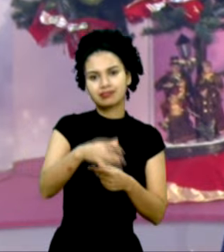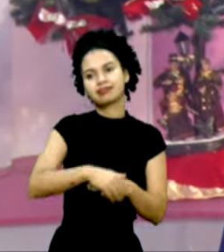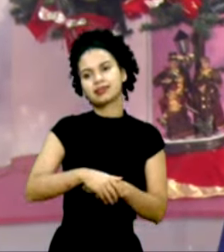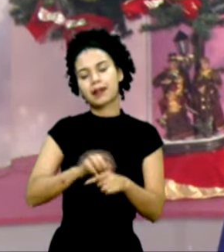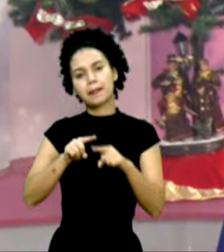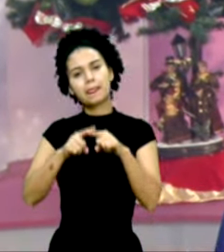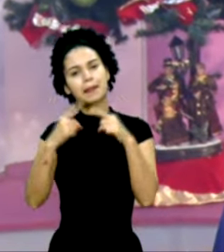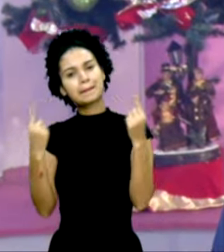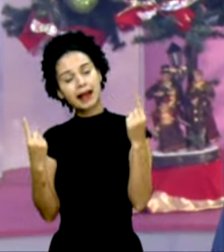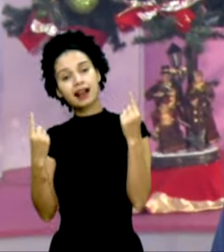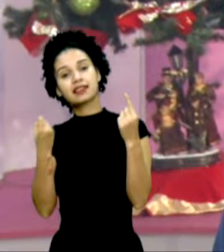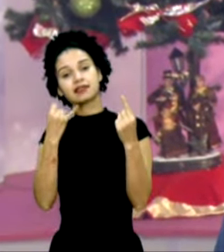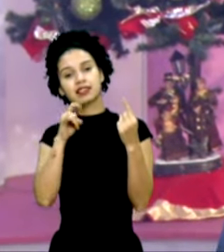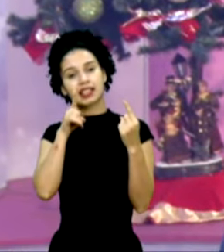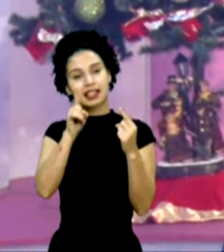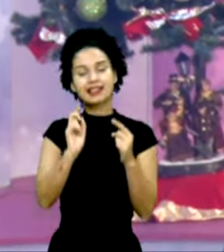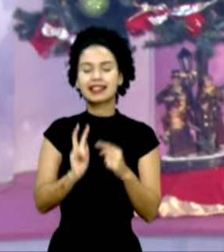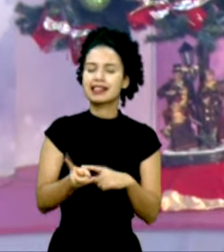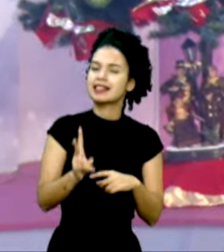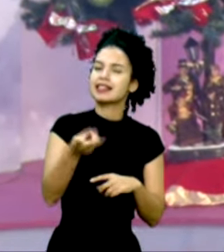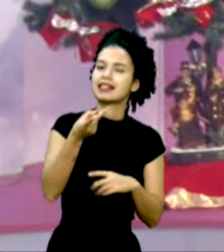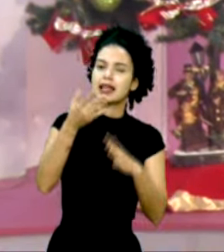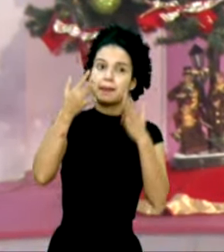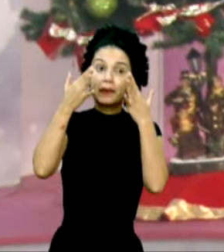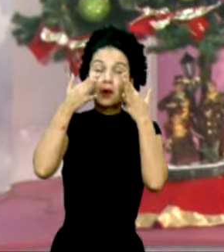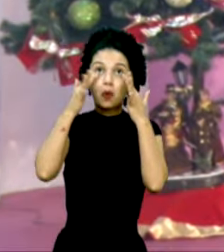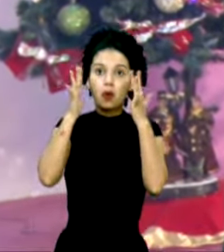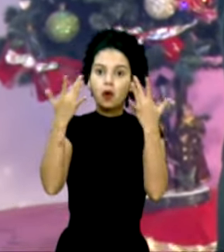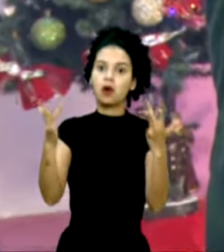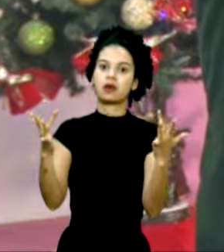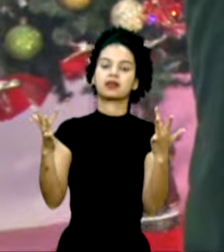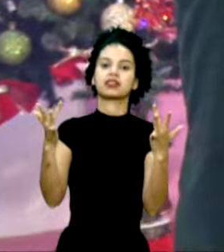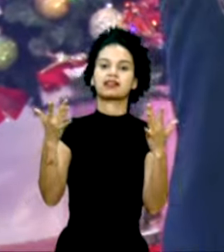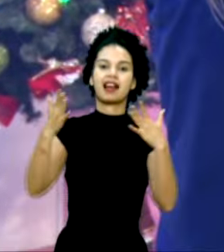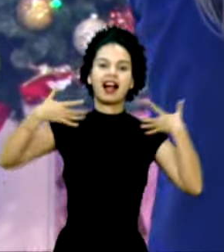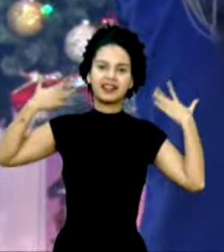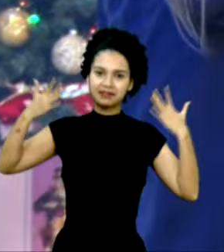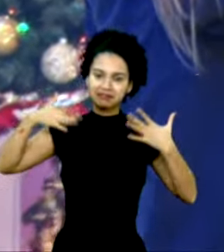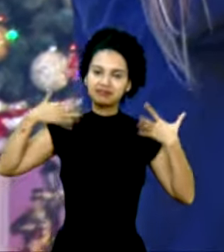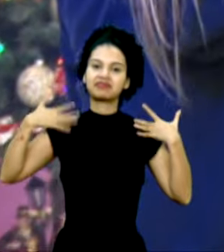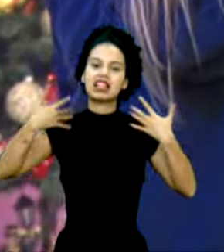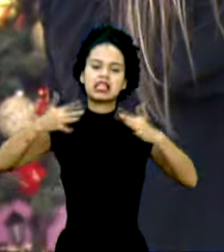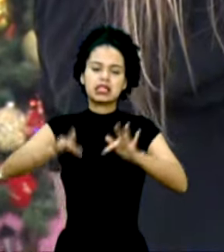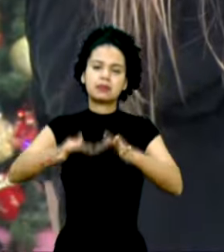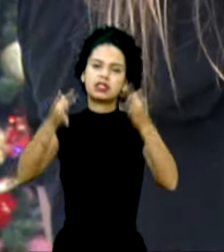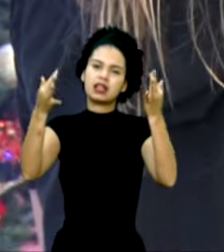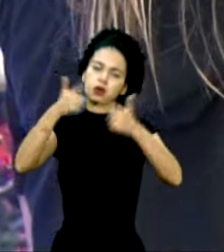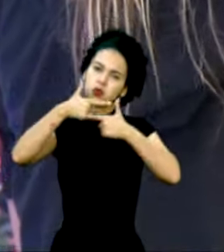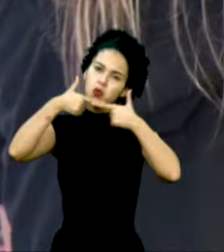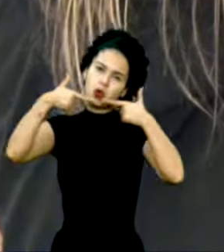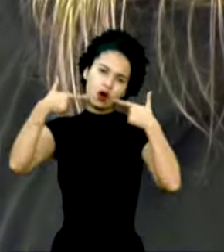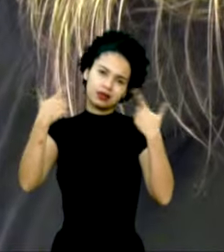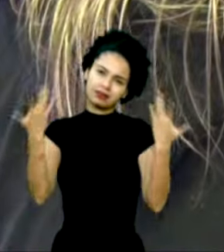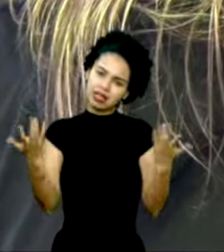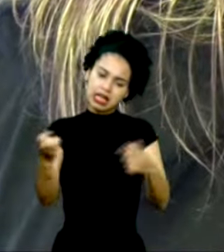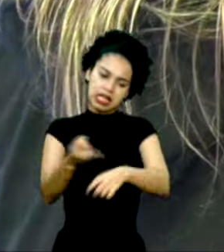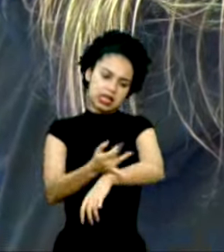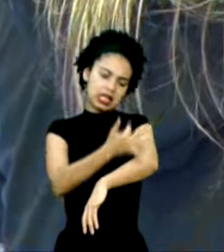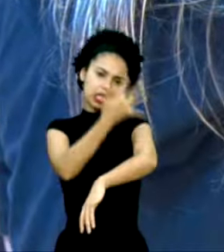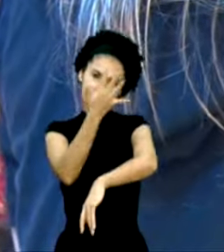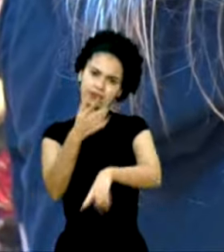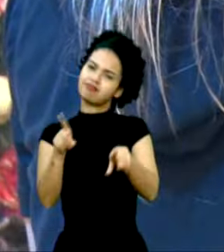onde chegar, continue com esse brilho no olhar, com essa alegria, essa simplicidade, obrigado, seu sorriso e a sua energia, que é o que